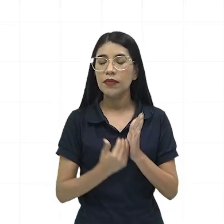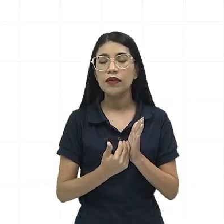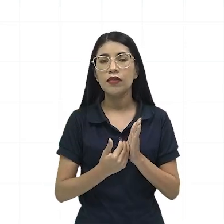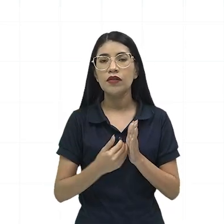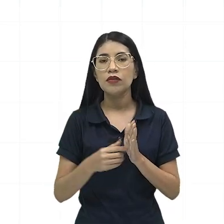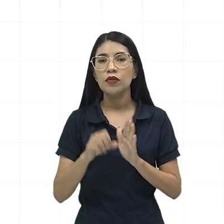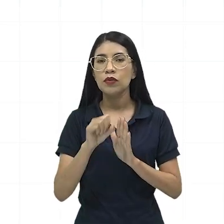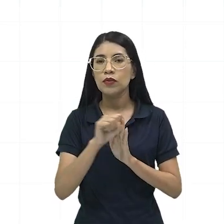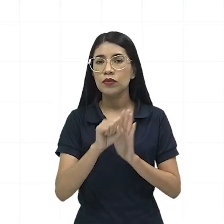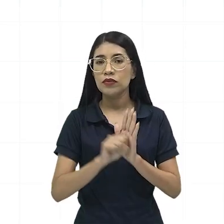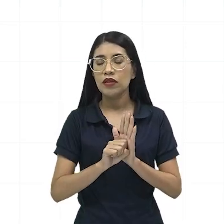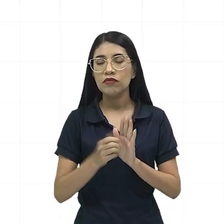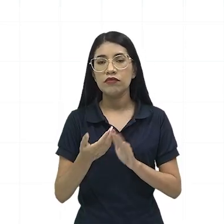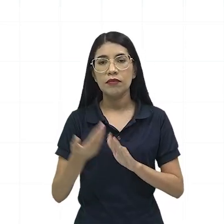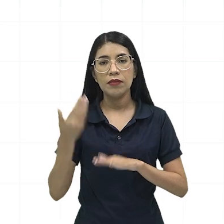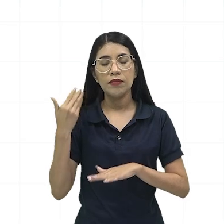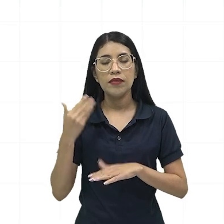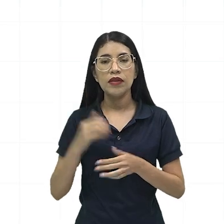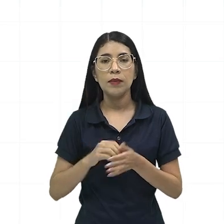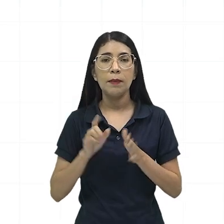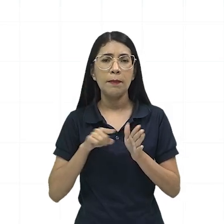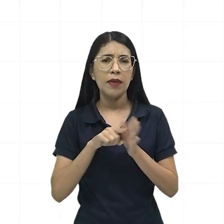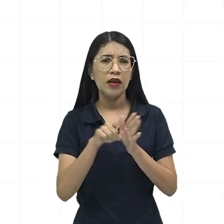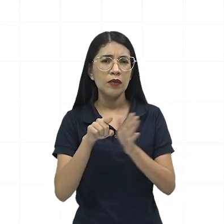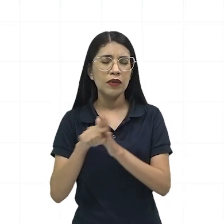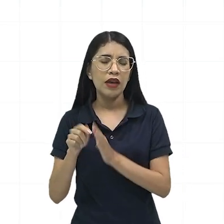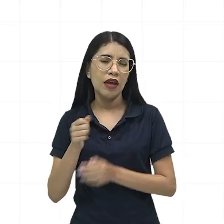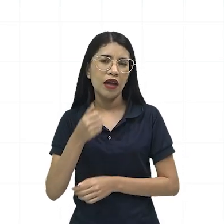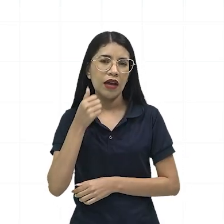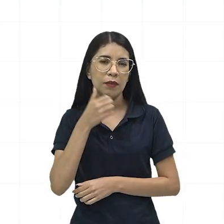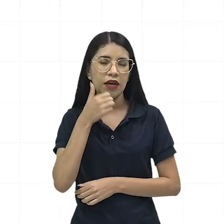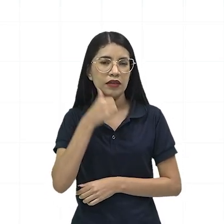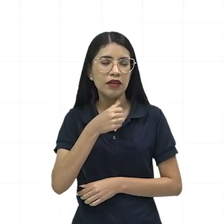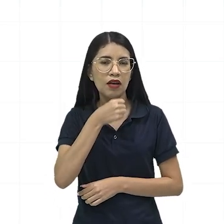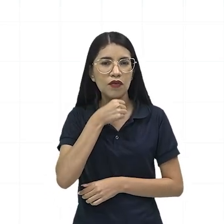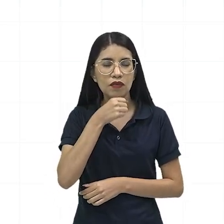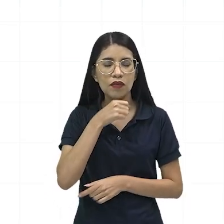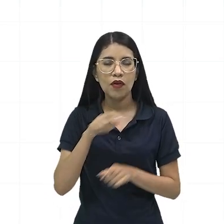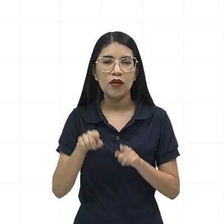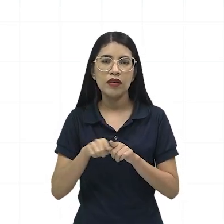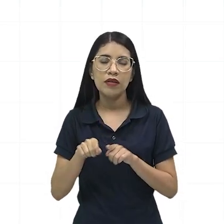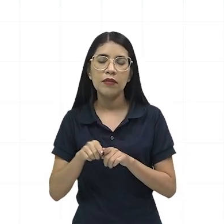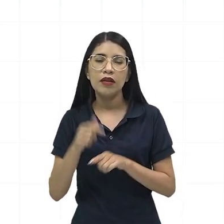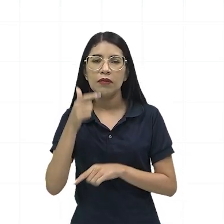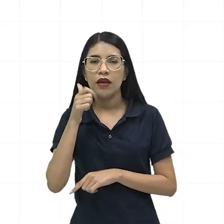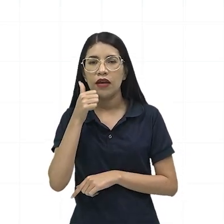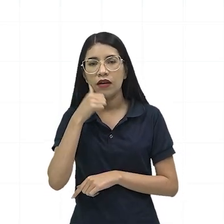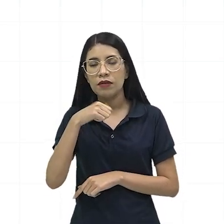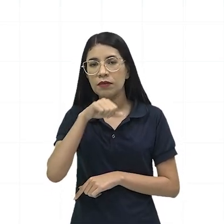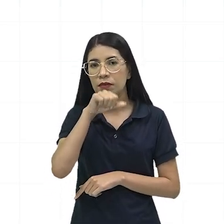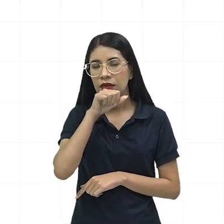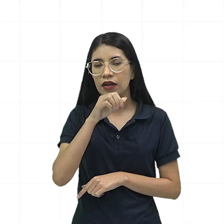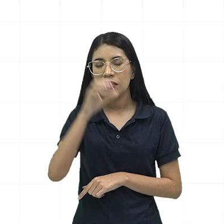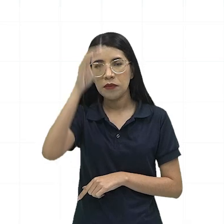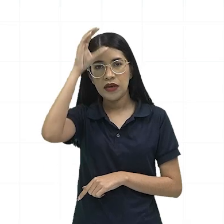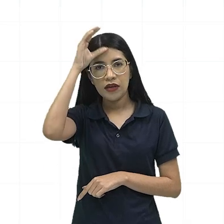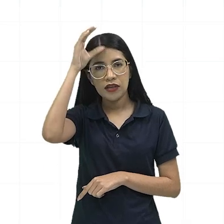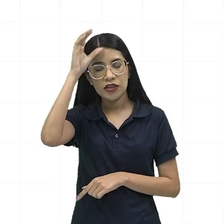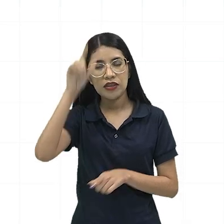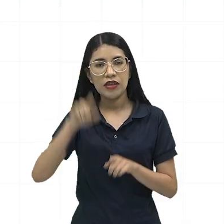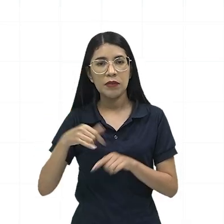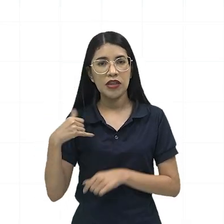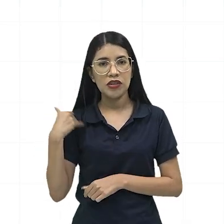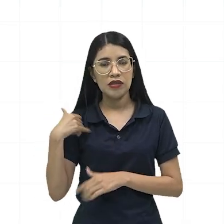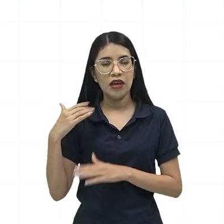do século passado. Então, se você perguntar aí para suas avós, para sua mãe, né, para uma tia que é um pouquinho mais velha, de